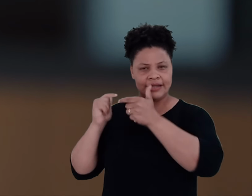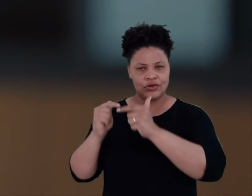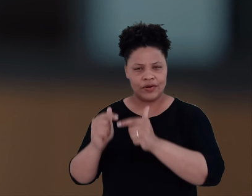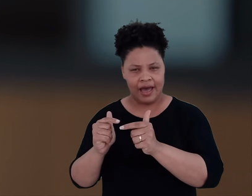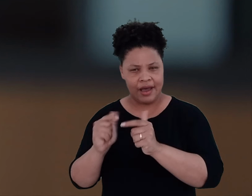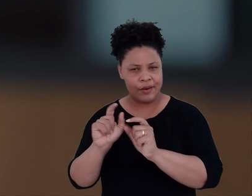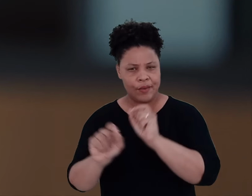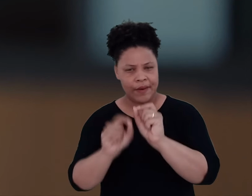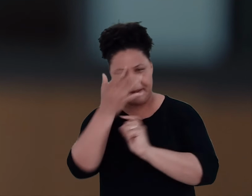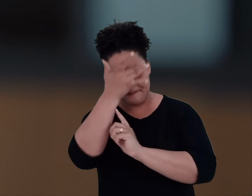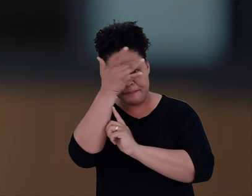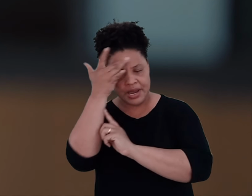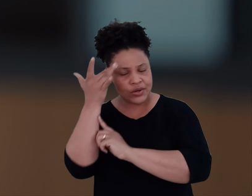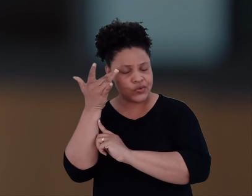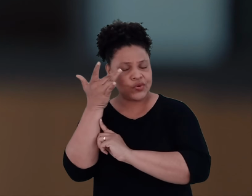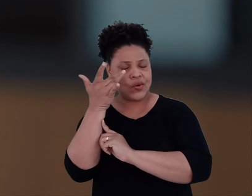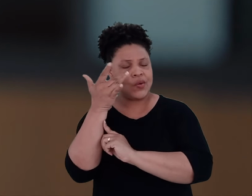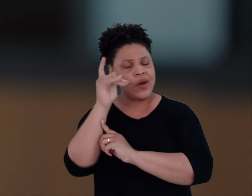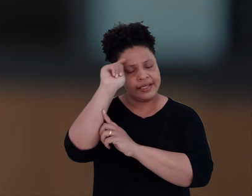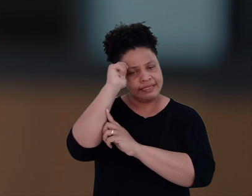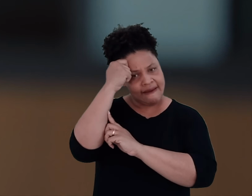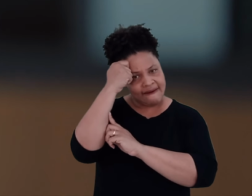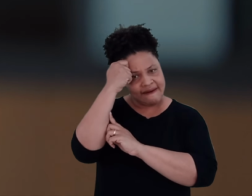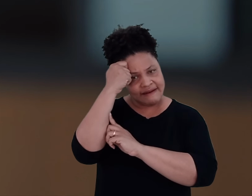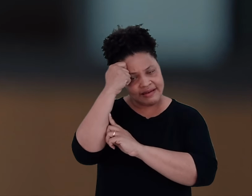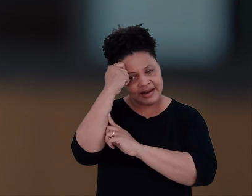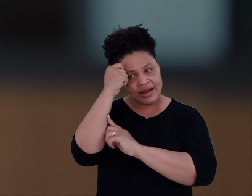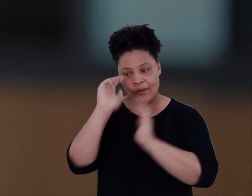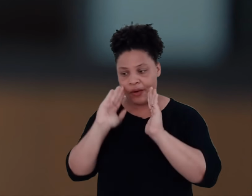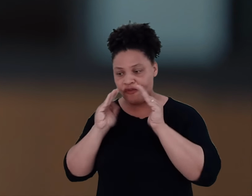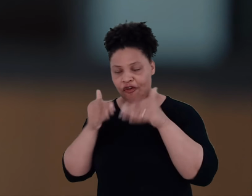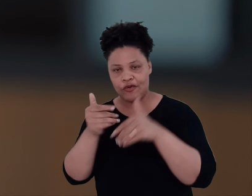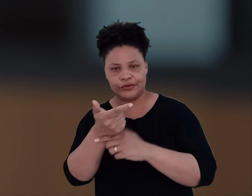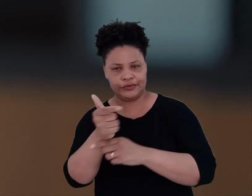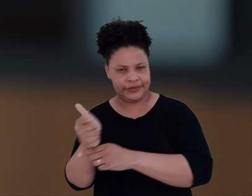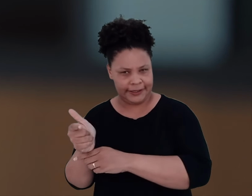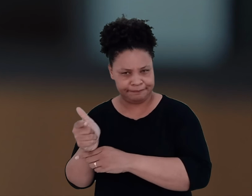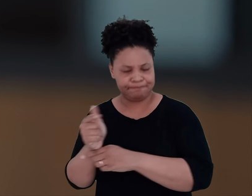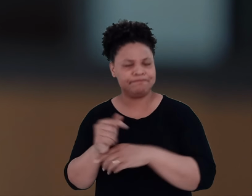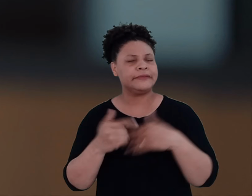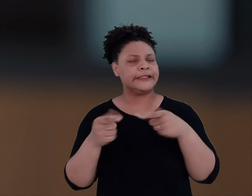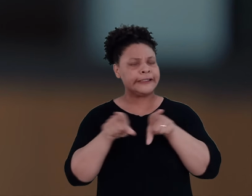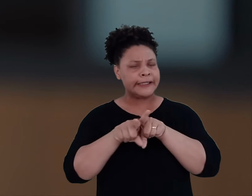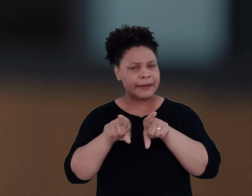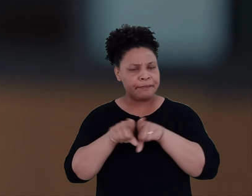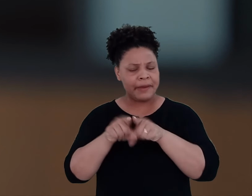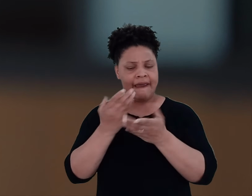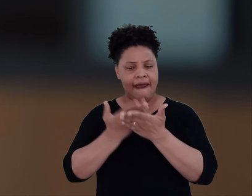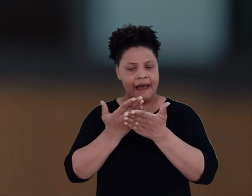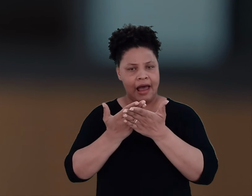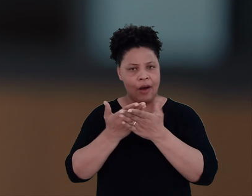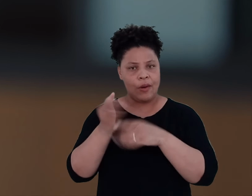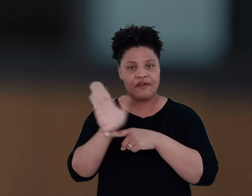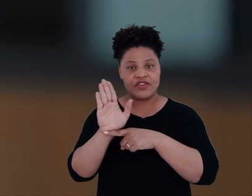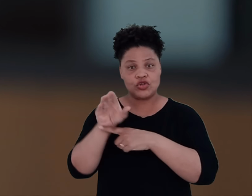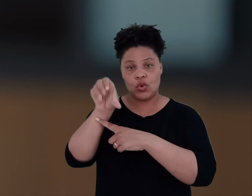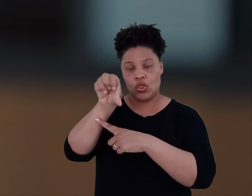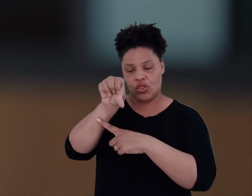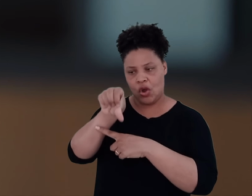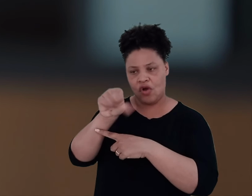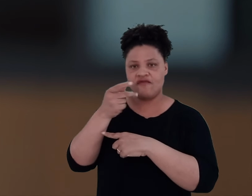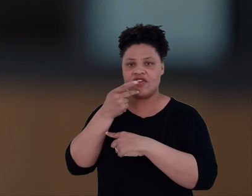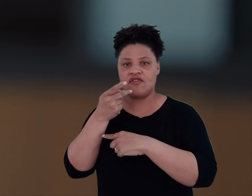costumam ser desconsideradas como público. No vídeo 9 eu falo mais sobre visibilidade, com base na crítica e no pensamento